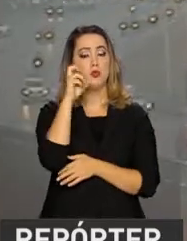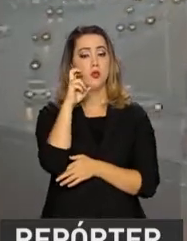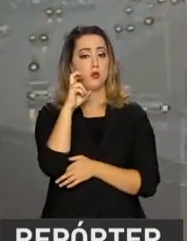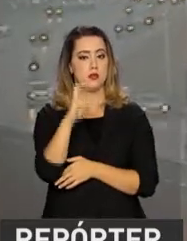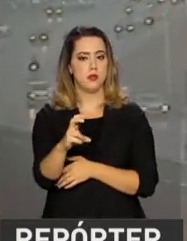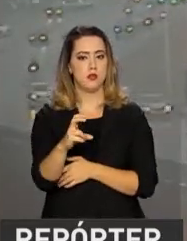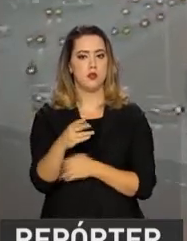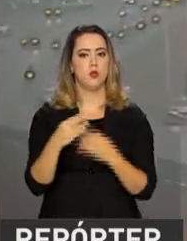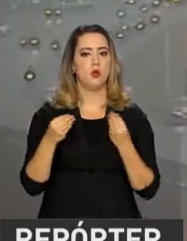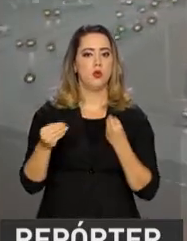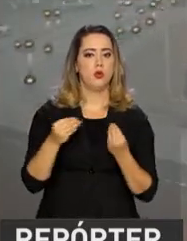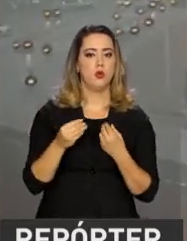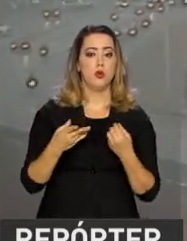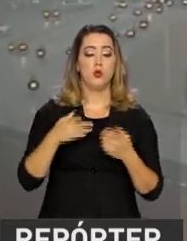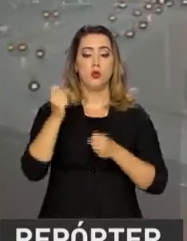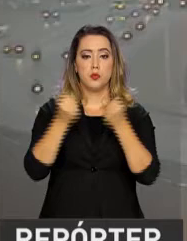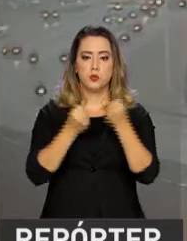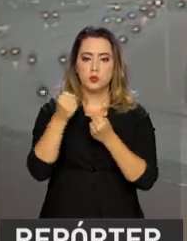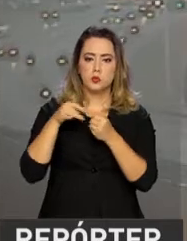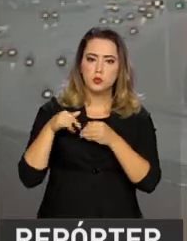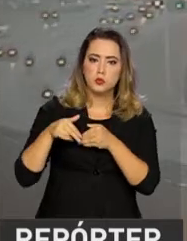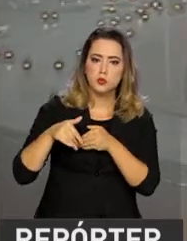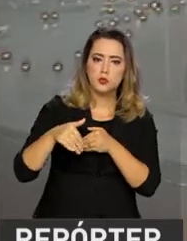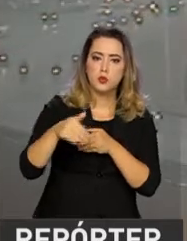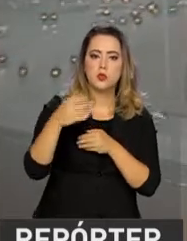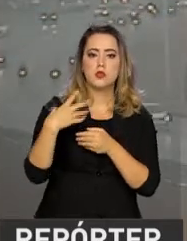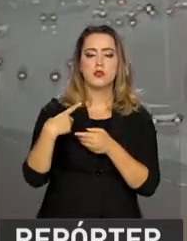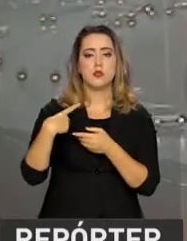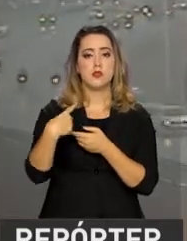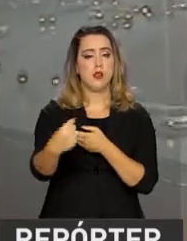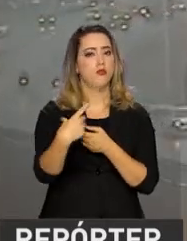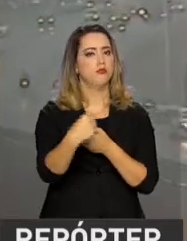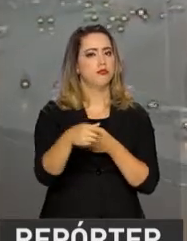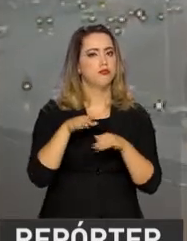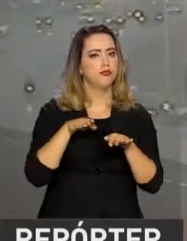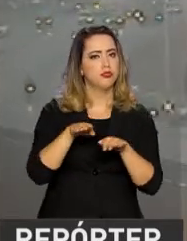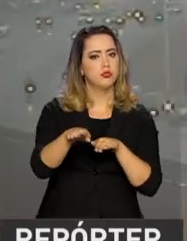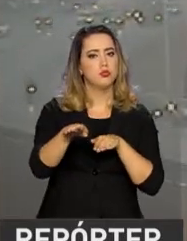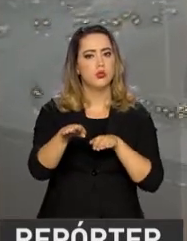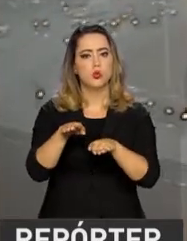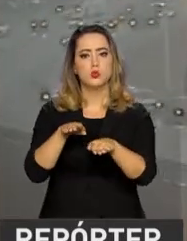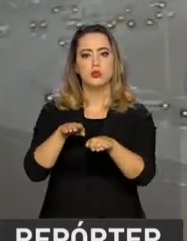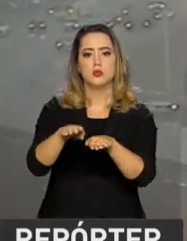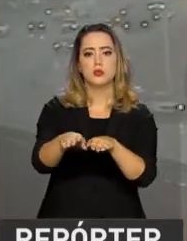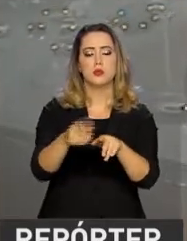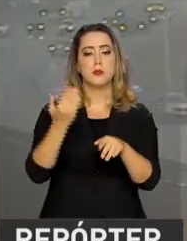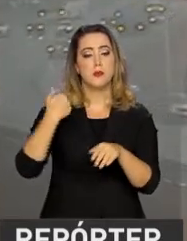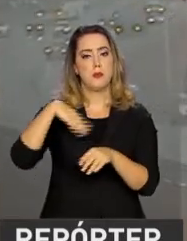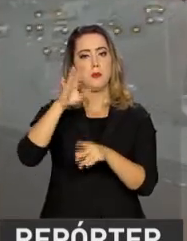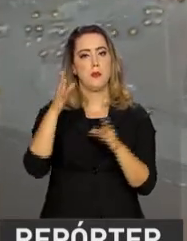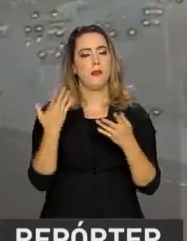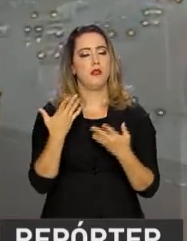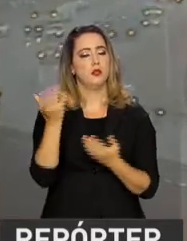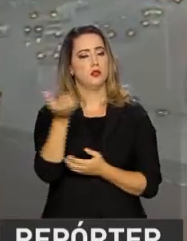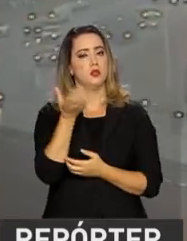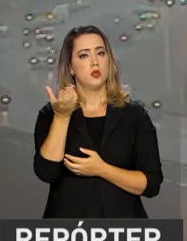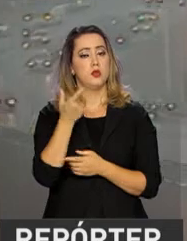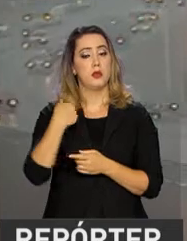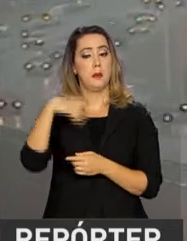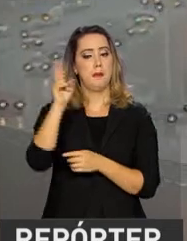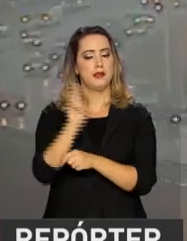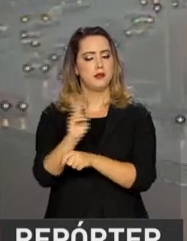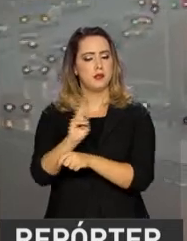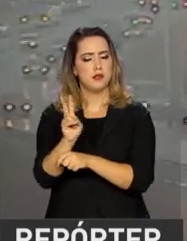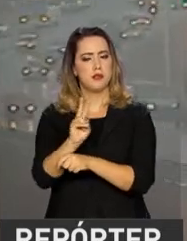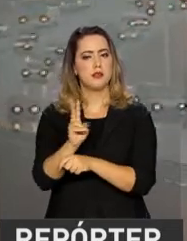como o número de motoristas aumenta nos feriados a prf pretende com a operação finados intensificar a